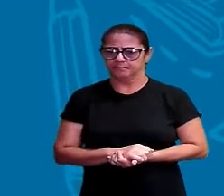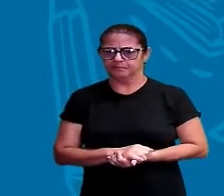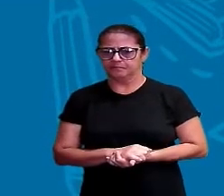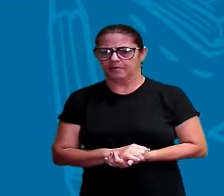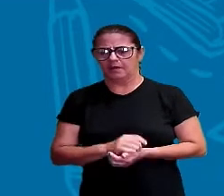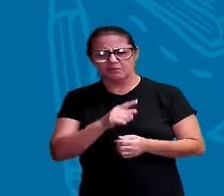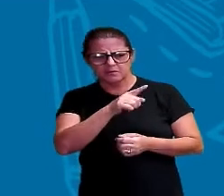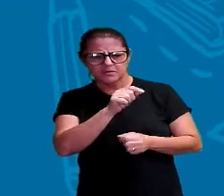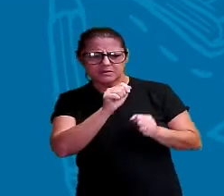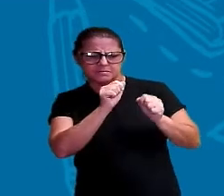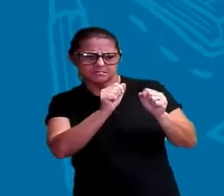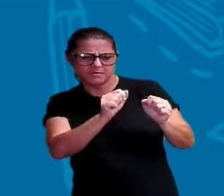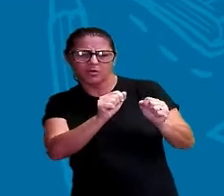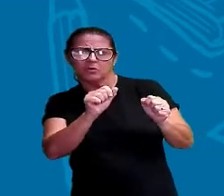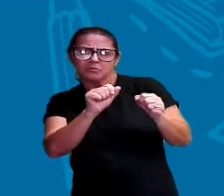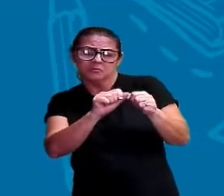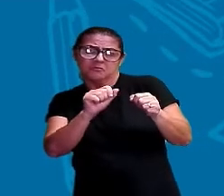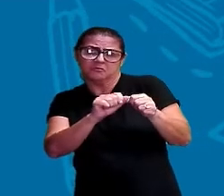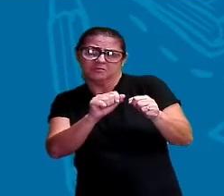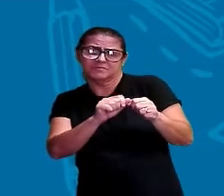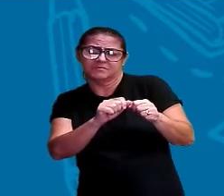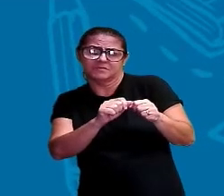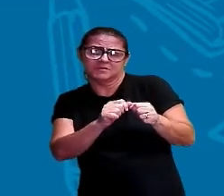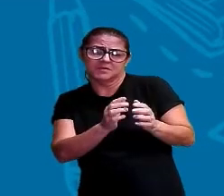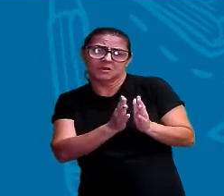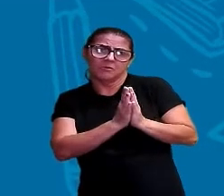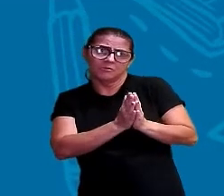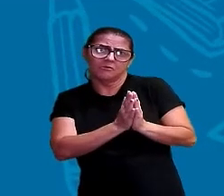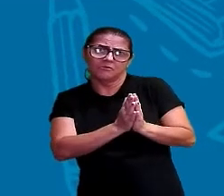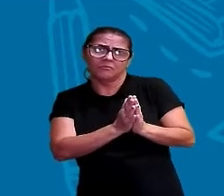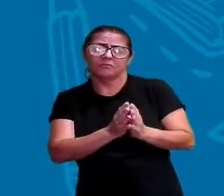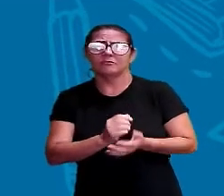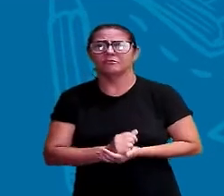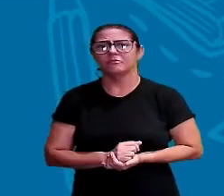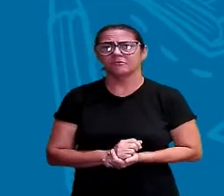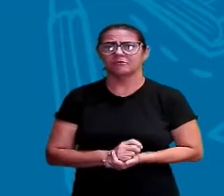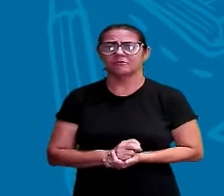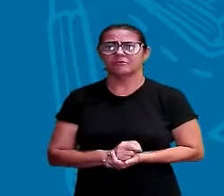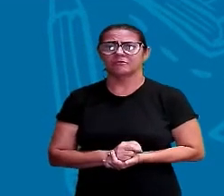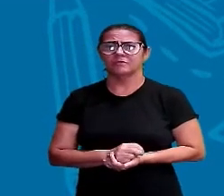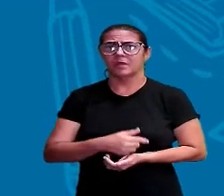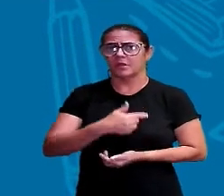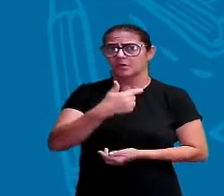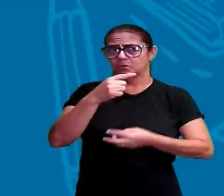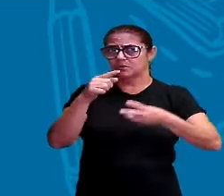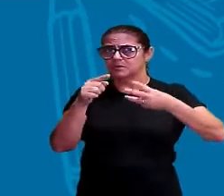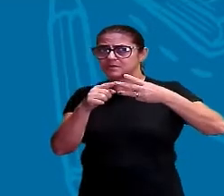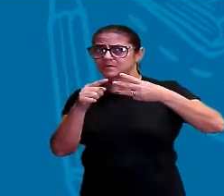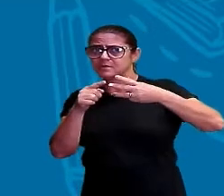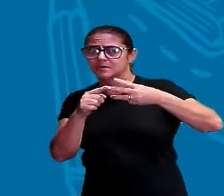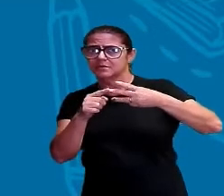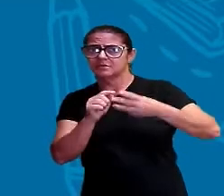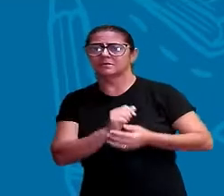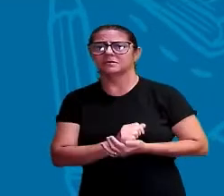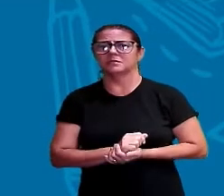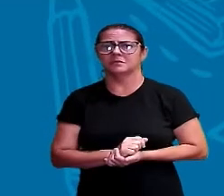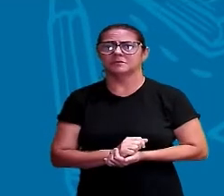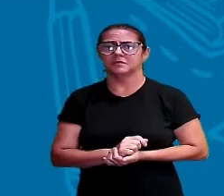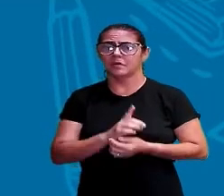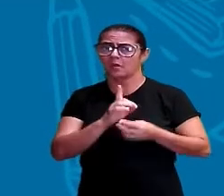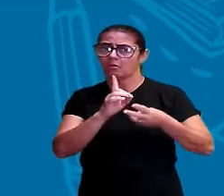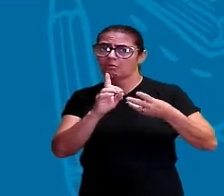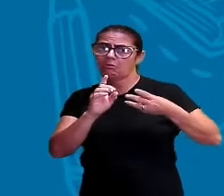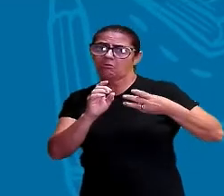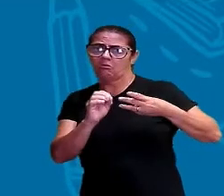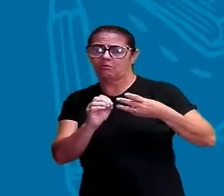Você pode me fazer, do aí, fazer, um favor. O segundo, I don't do fish. É no